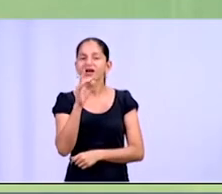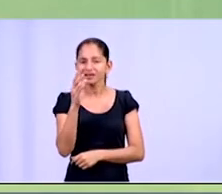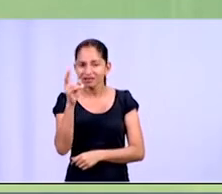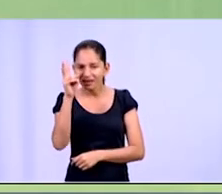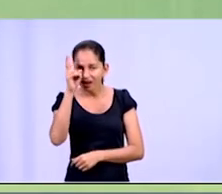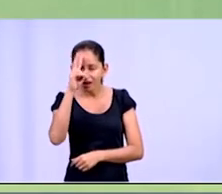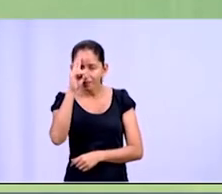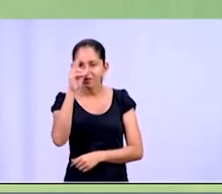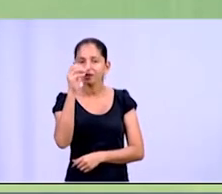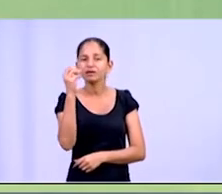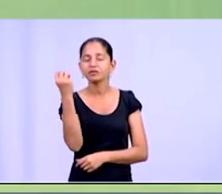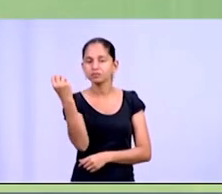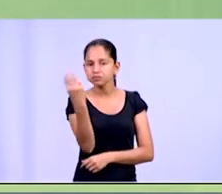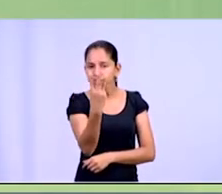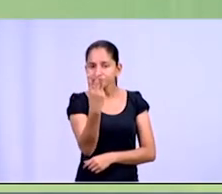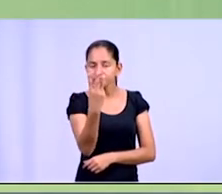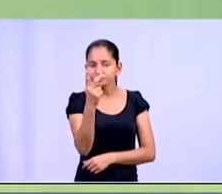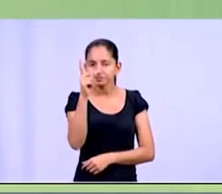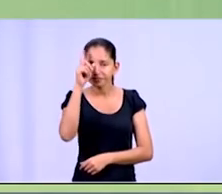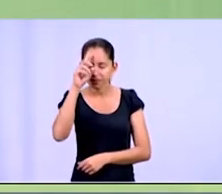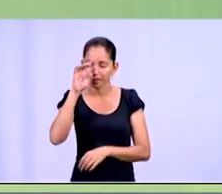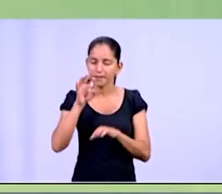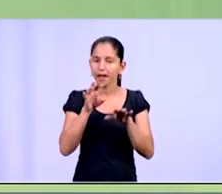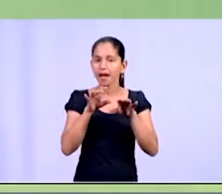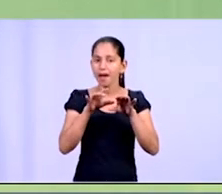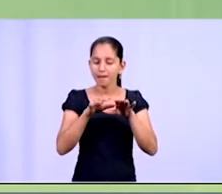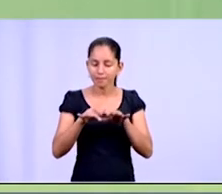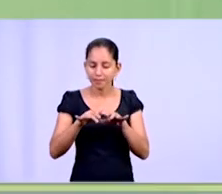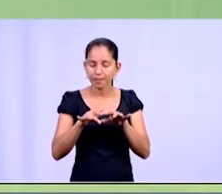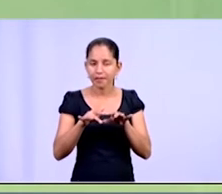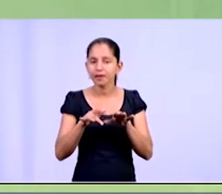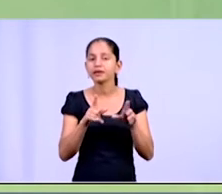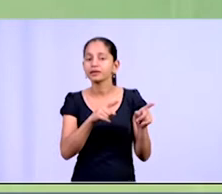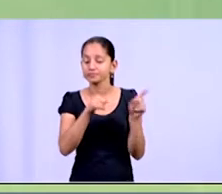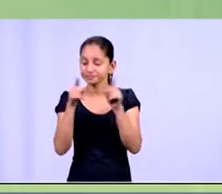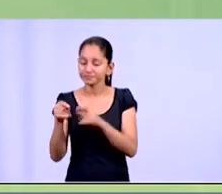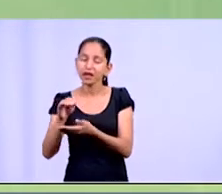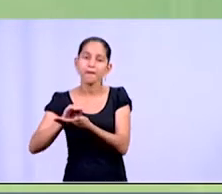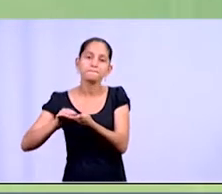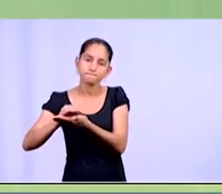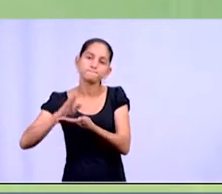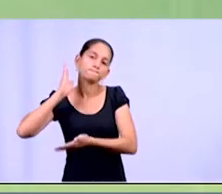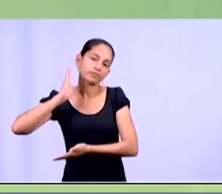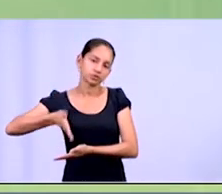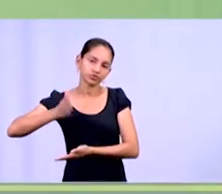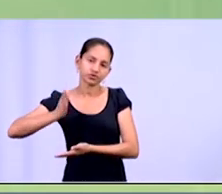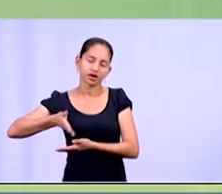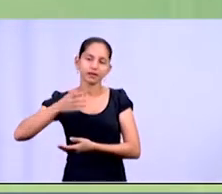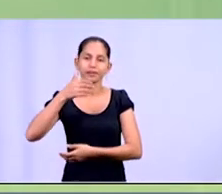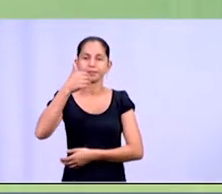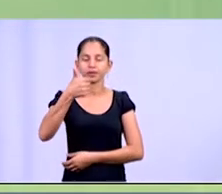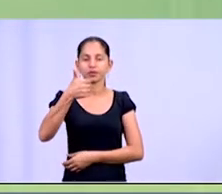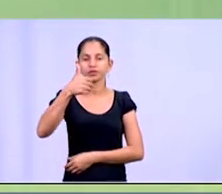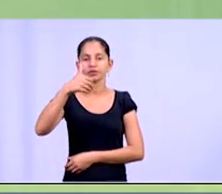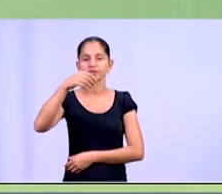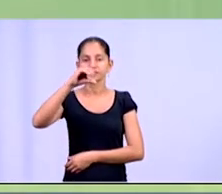a tríade, né? Mouse mais teclado mais janela, mais janelas, em